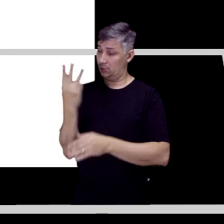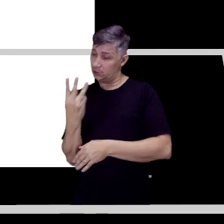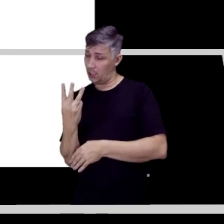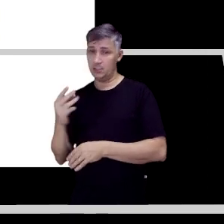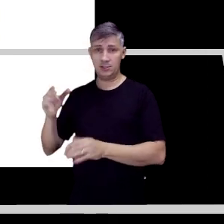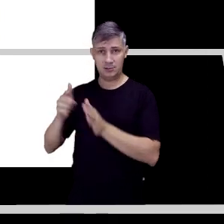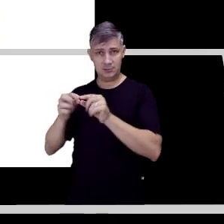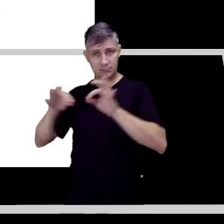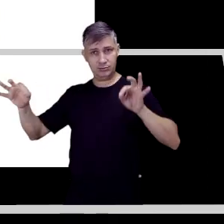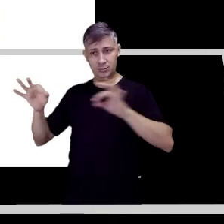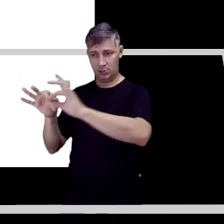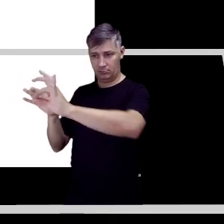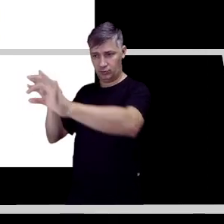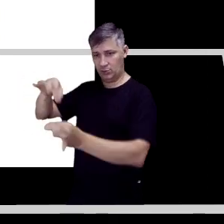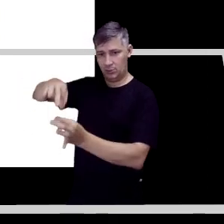terços foram